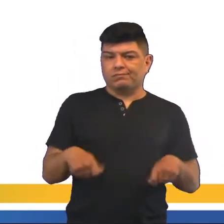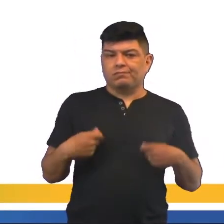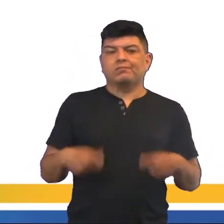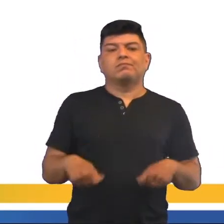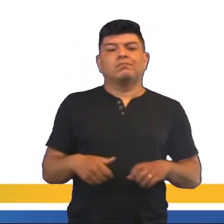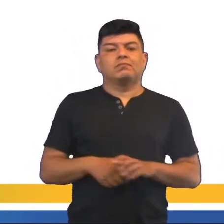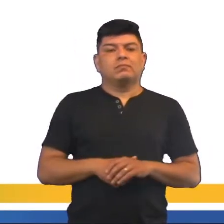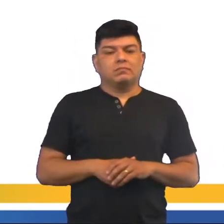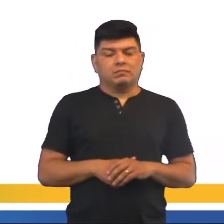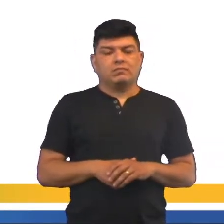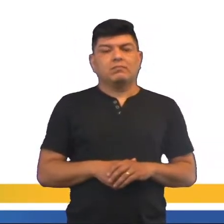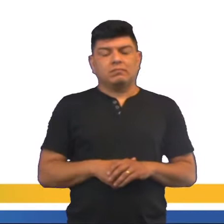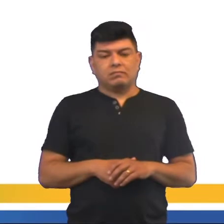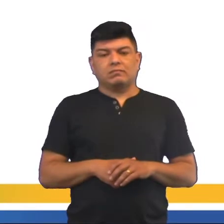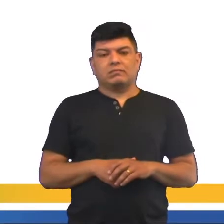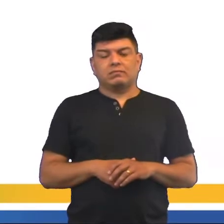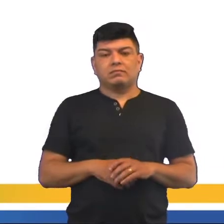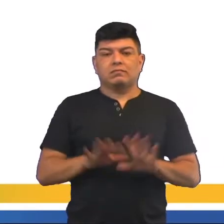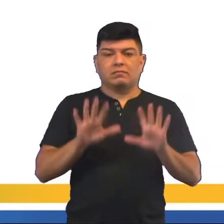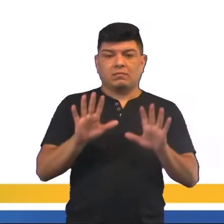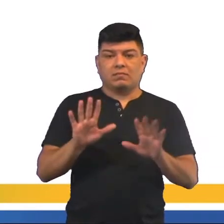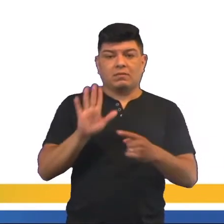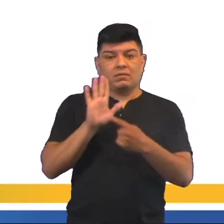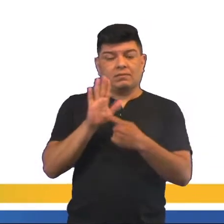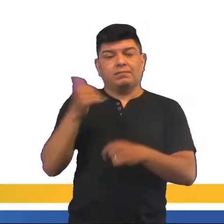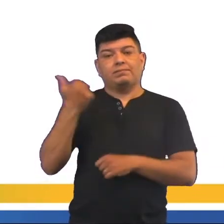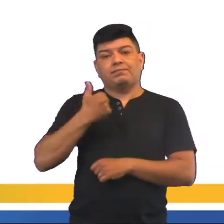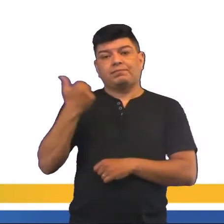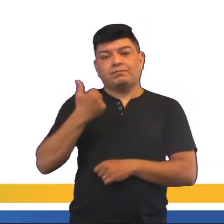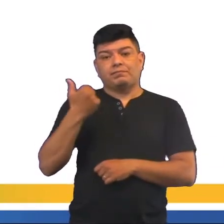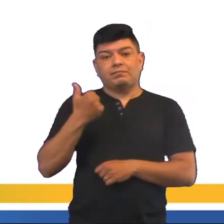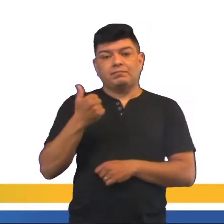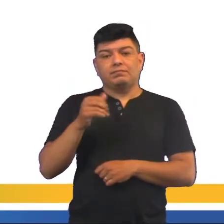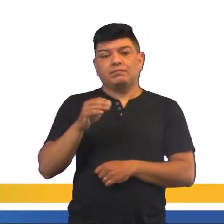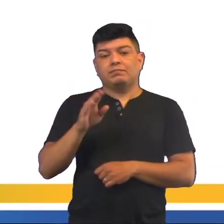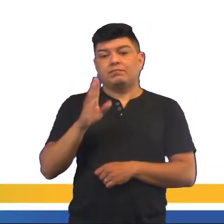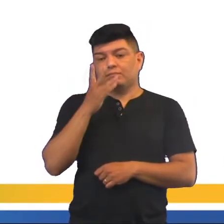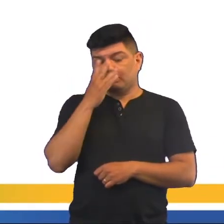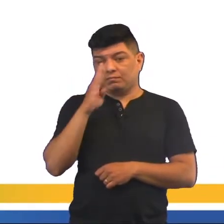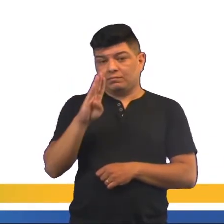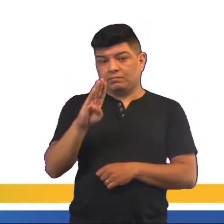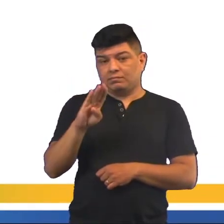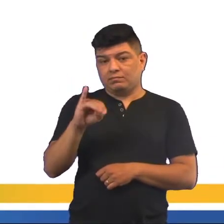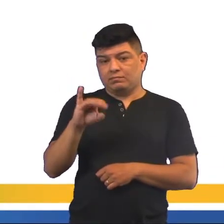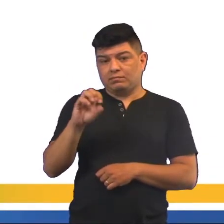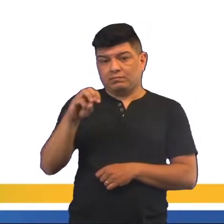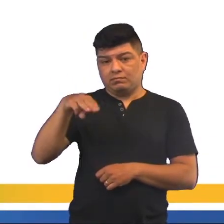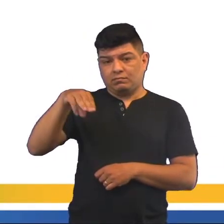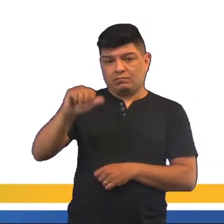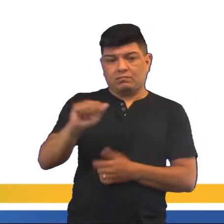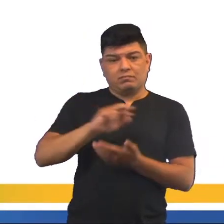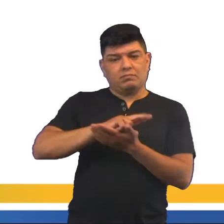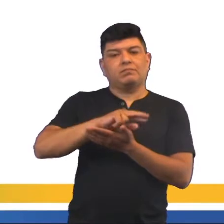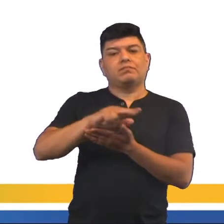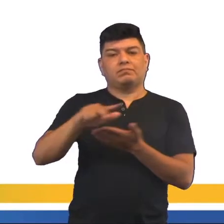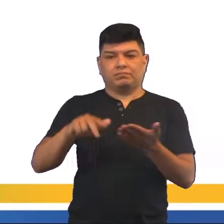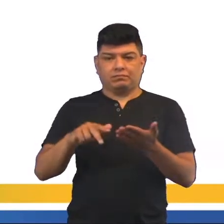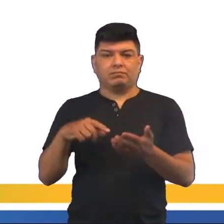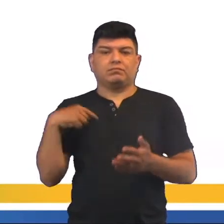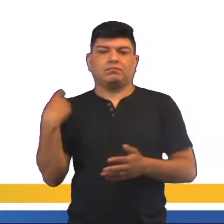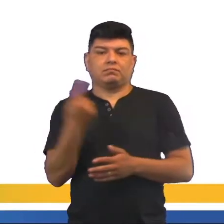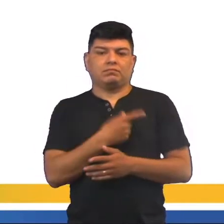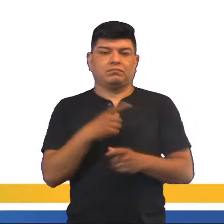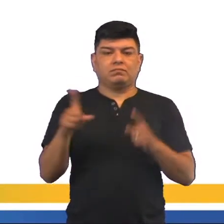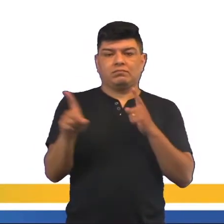necessidade disso, né? Primeiro, vale a gente destacar o bioma, né, que o Brasil é. Aliás, os vários biomas que a